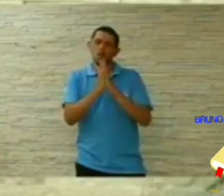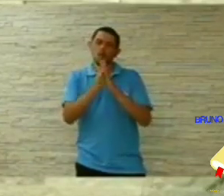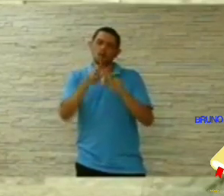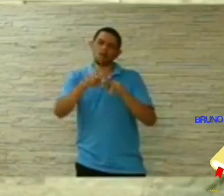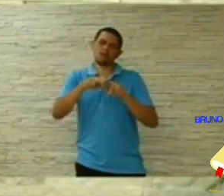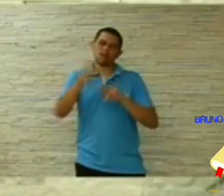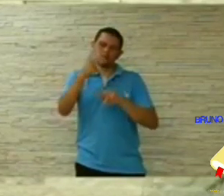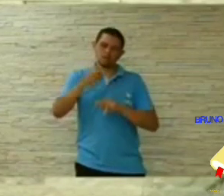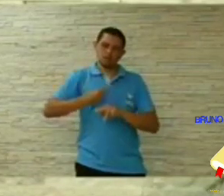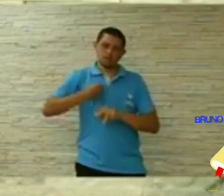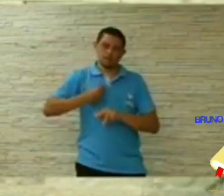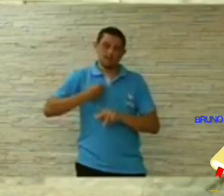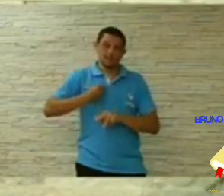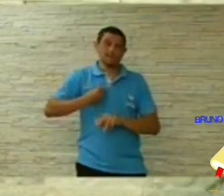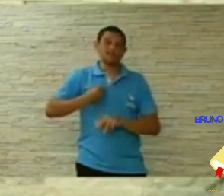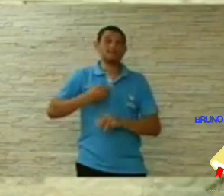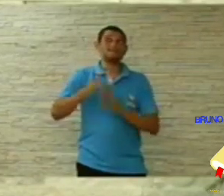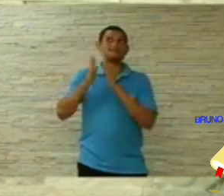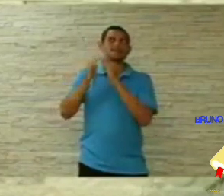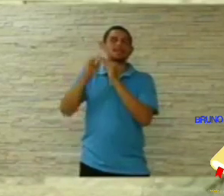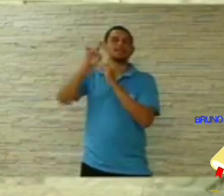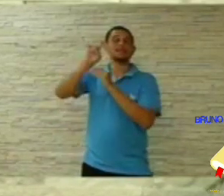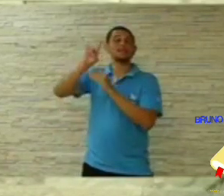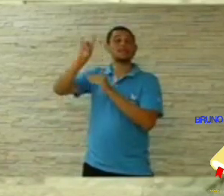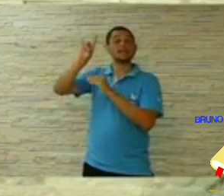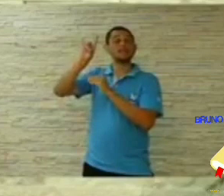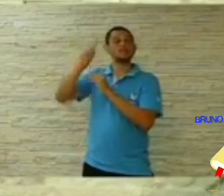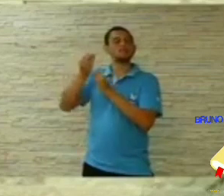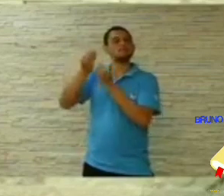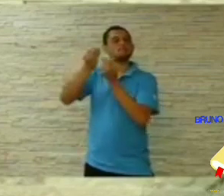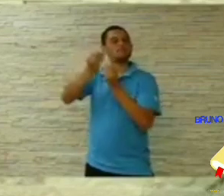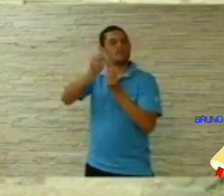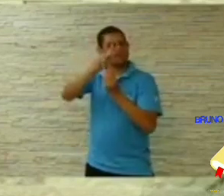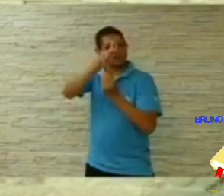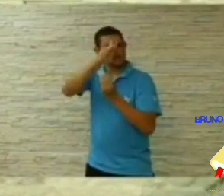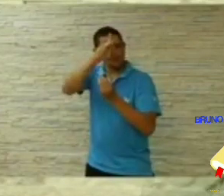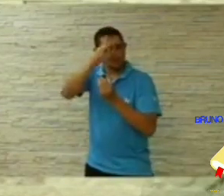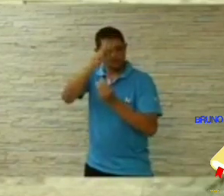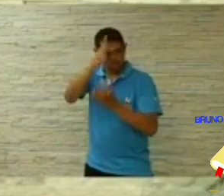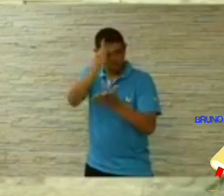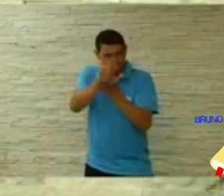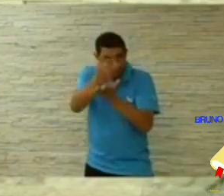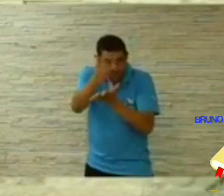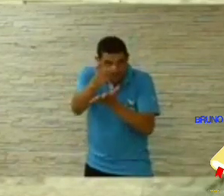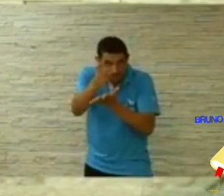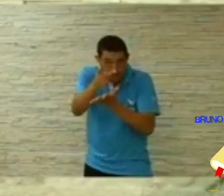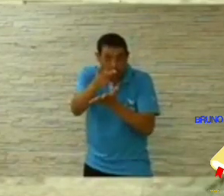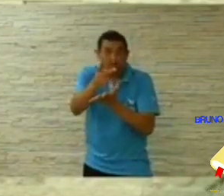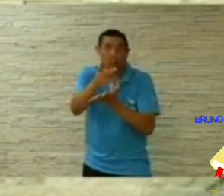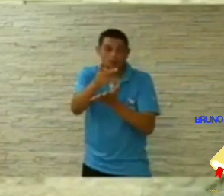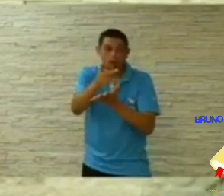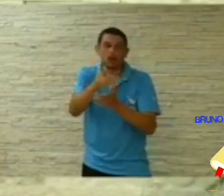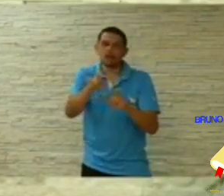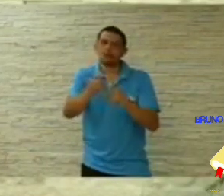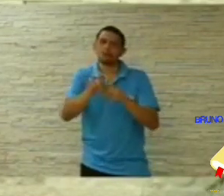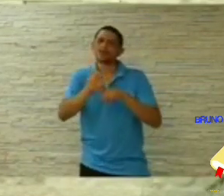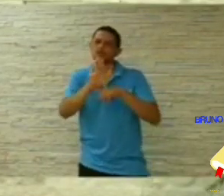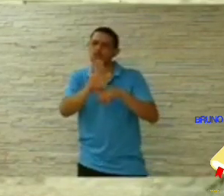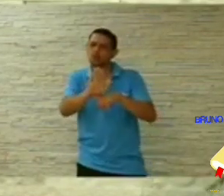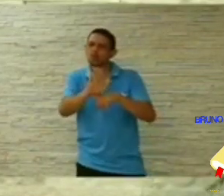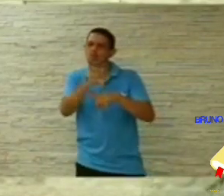Orando para que Deus continue fortalecendo a sua fé, para que Deus ajude seu